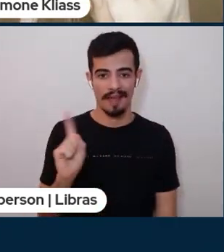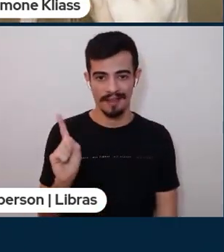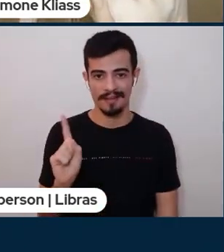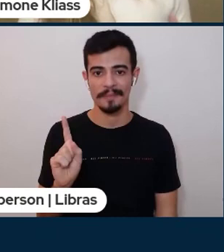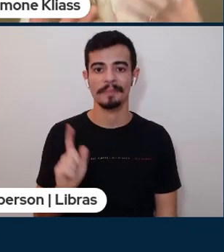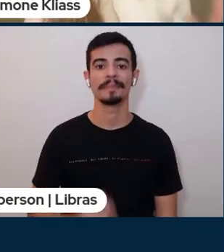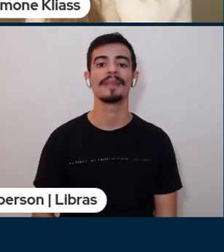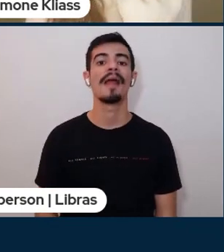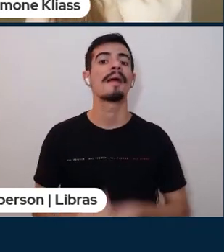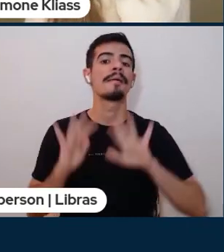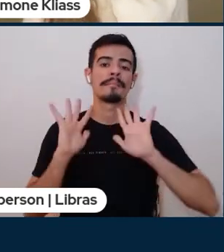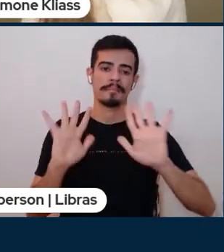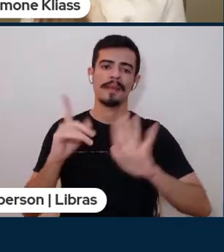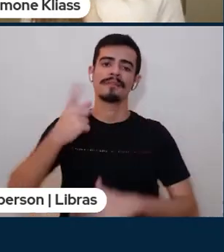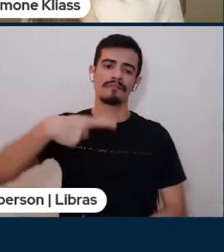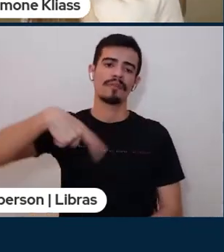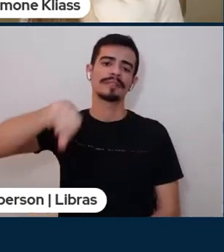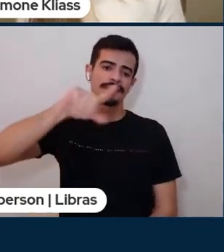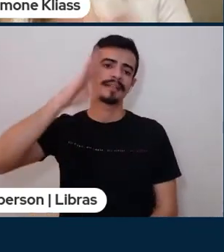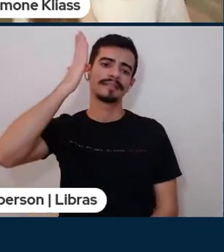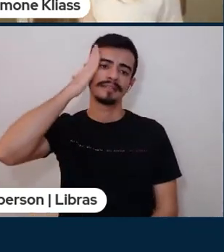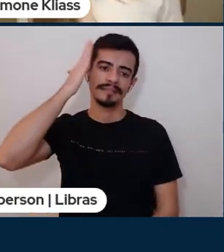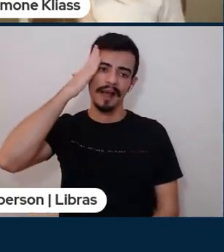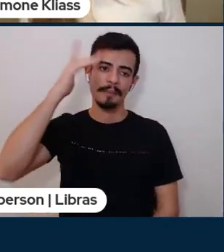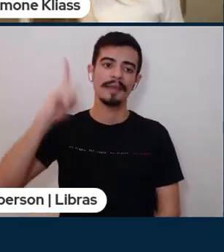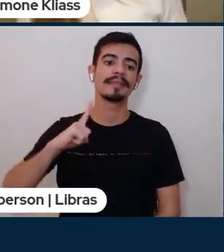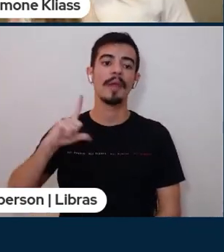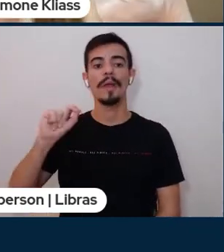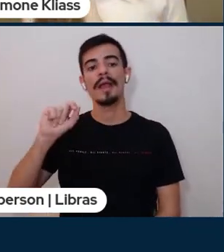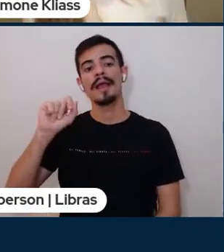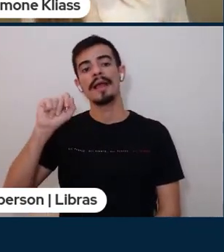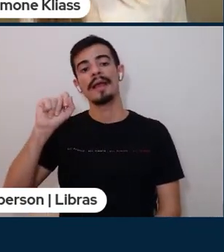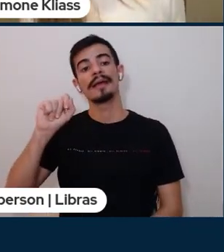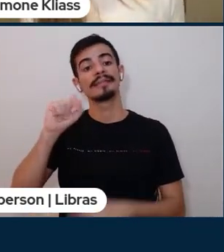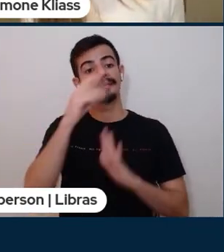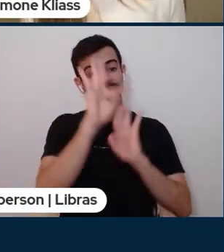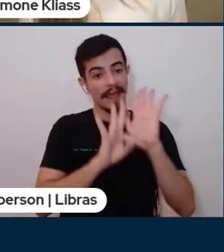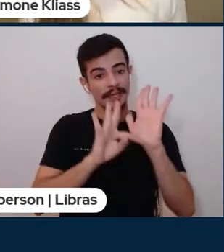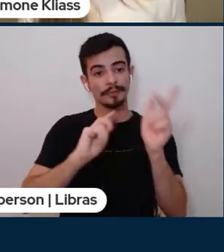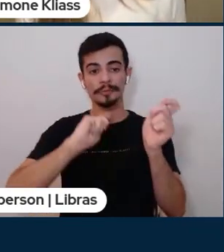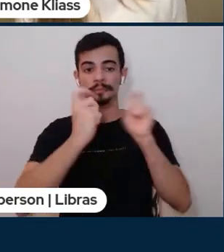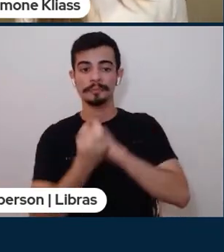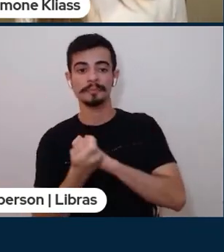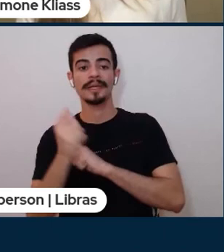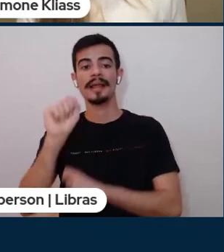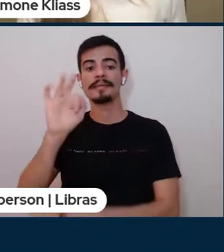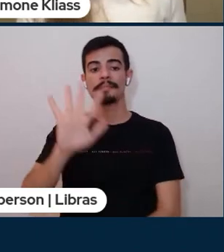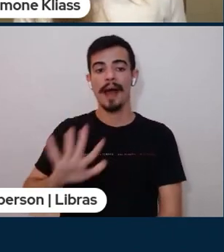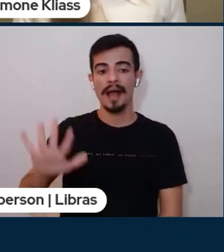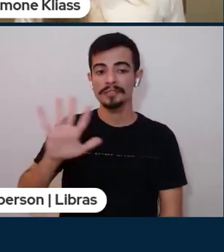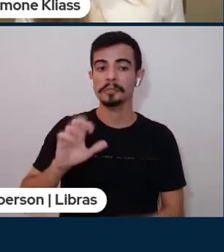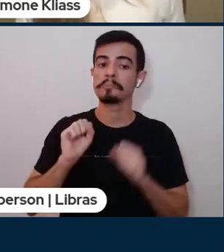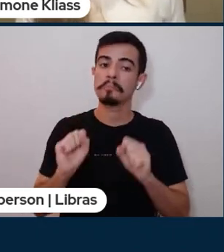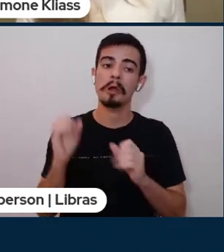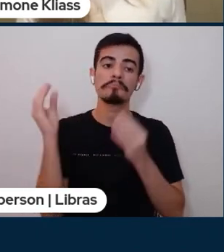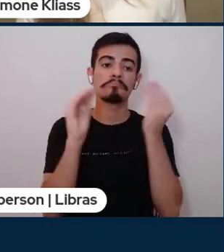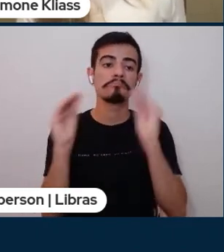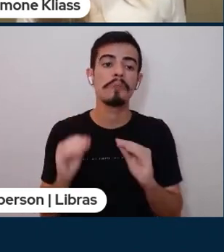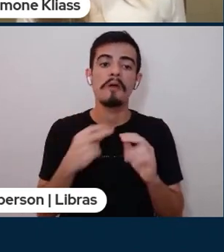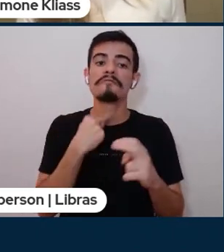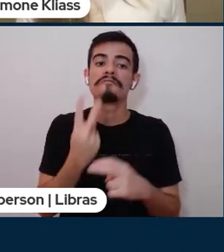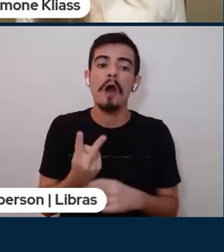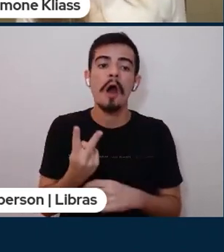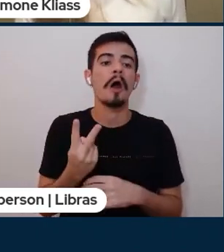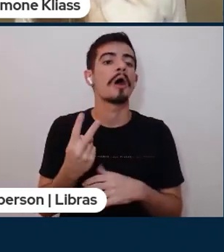você sabe né ela queria imagens através de textos daqui a pouco também vai pode incorporar a voz em criações cada vez mais excluídas